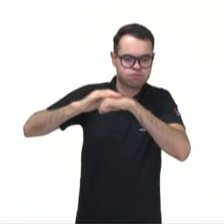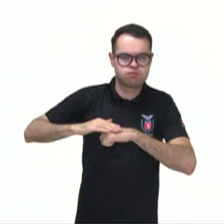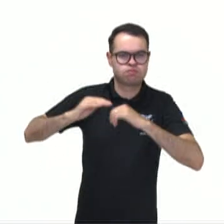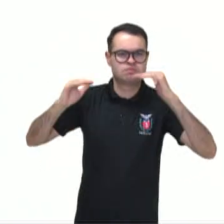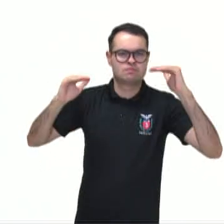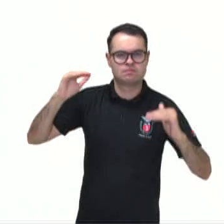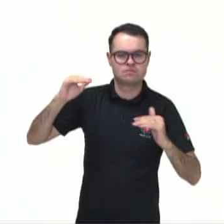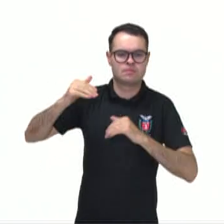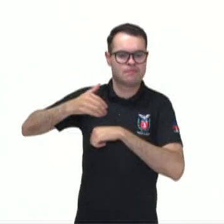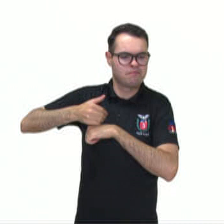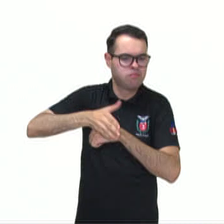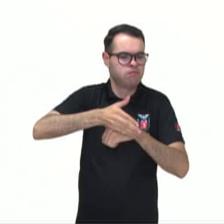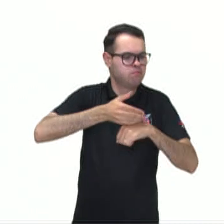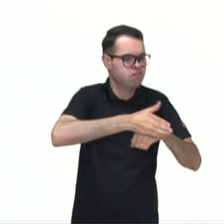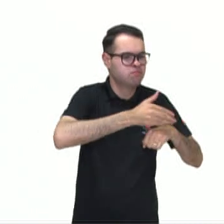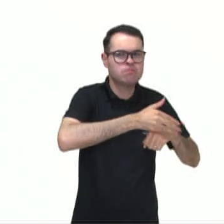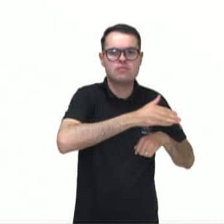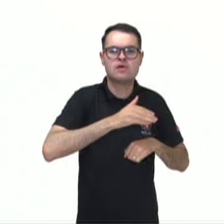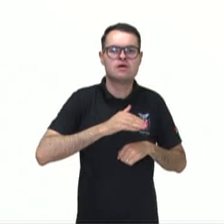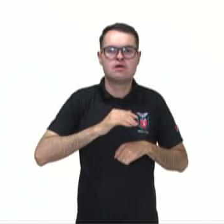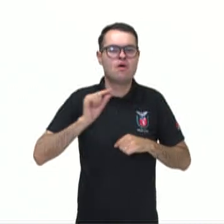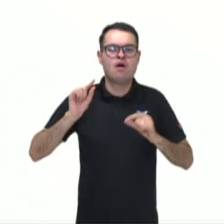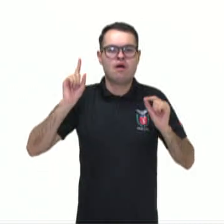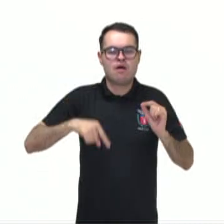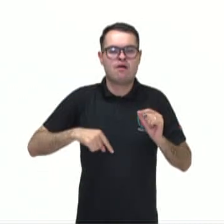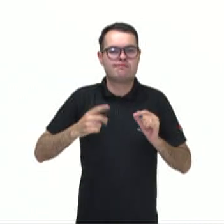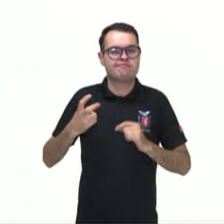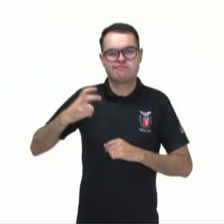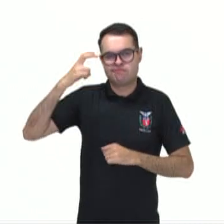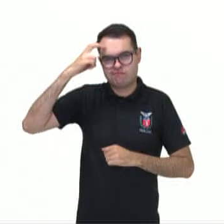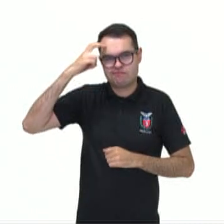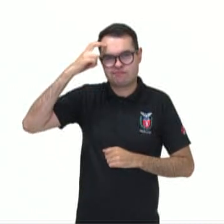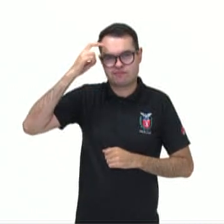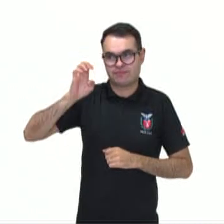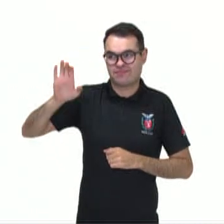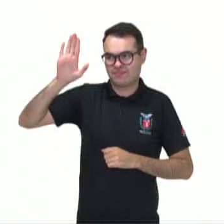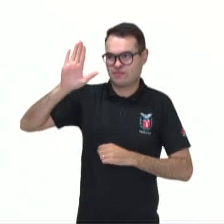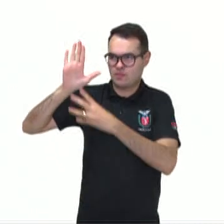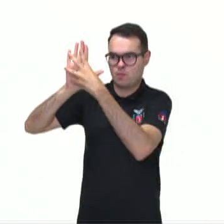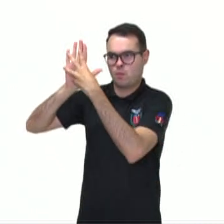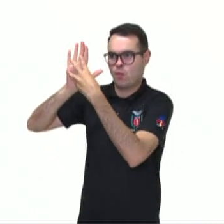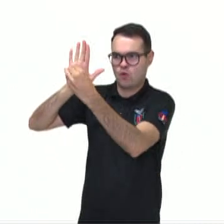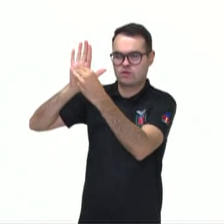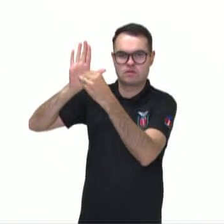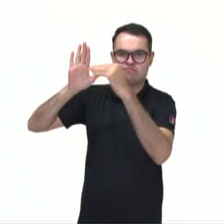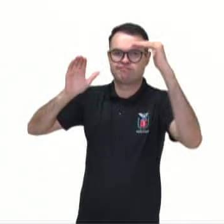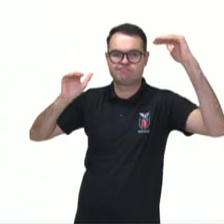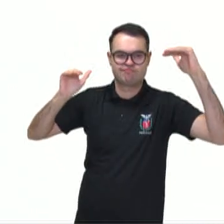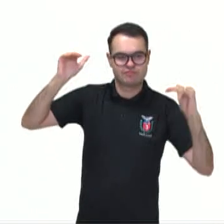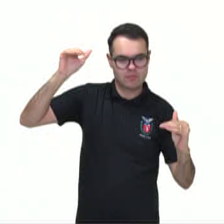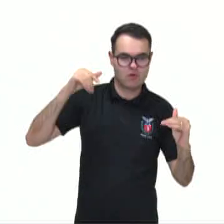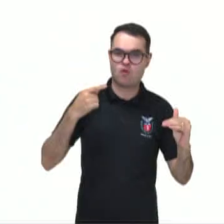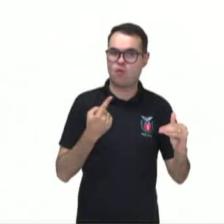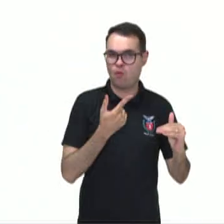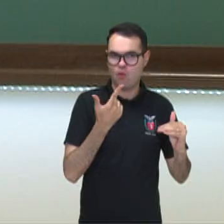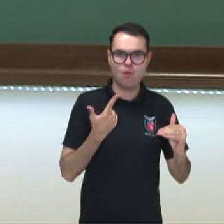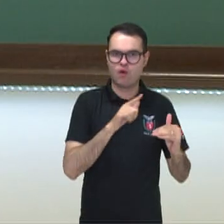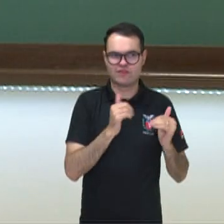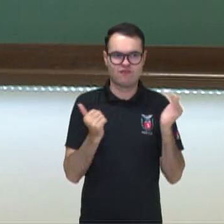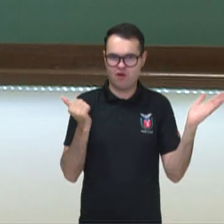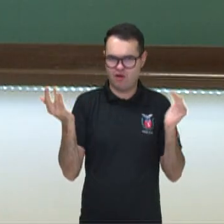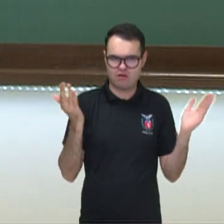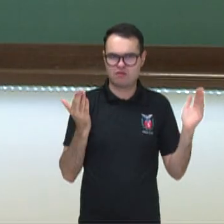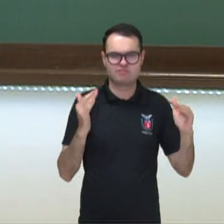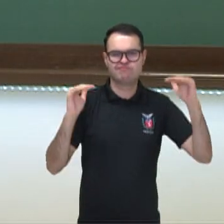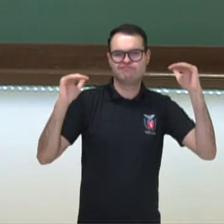práticas. As culturas não europeias ocidentais eram consideradas inferiores.